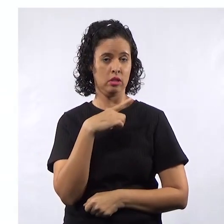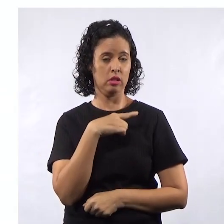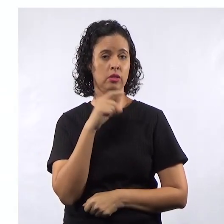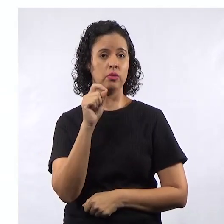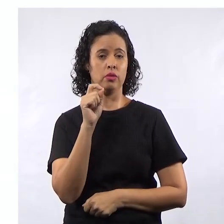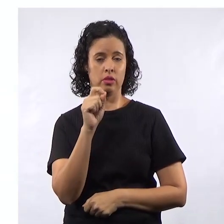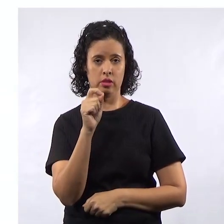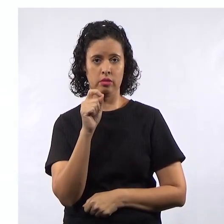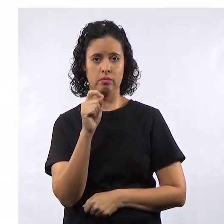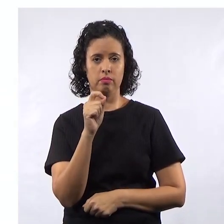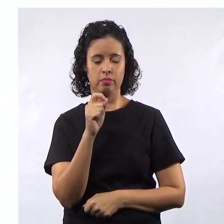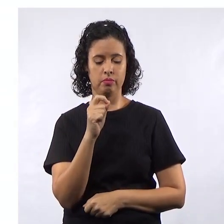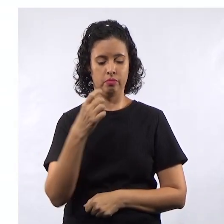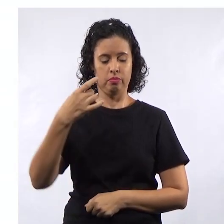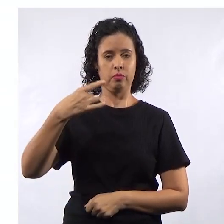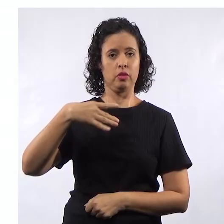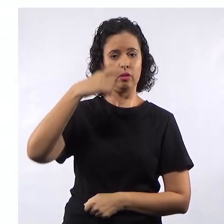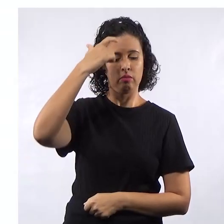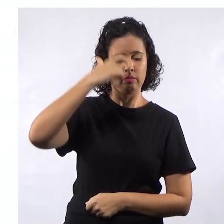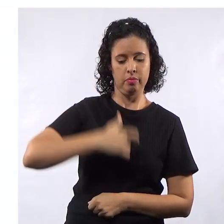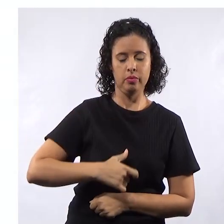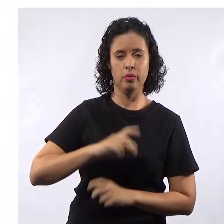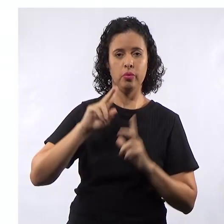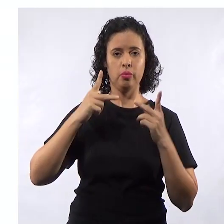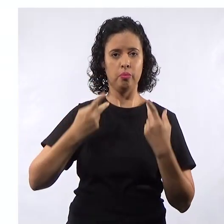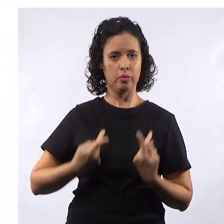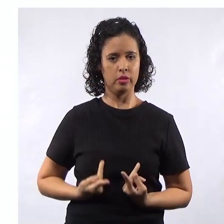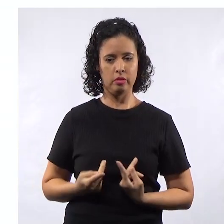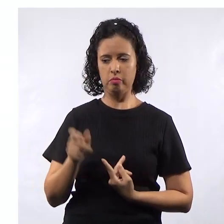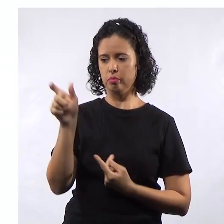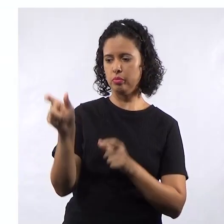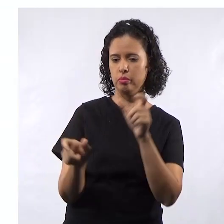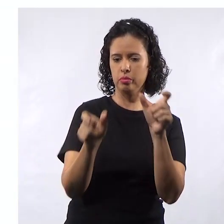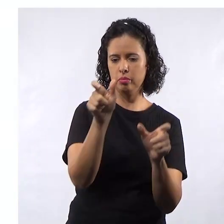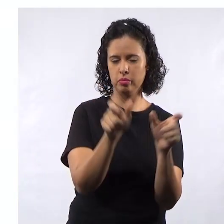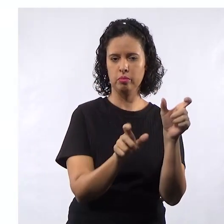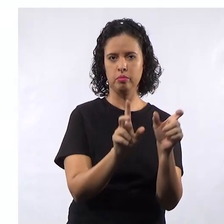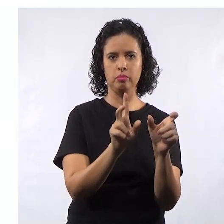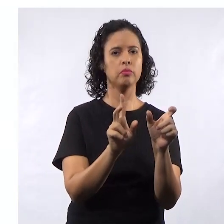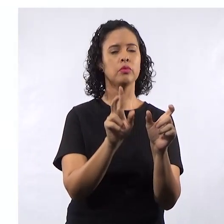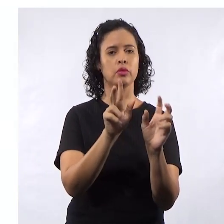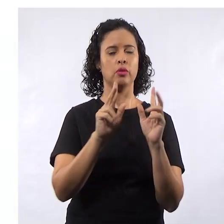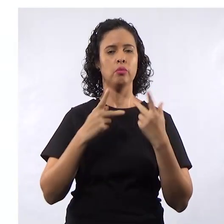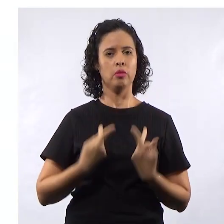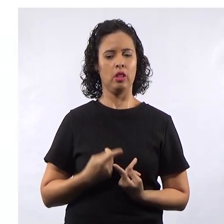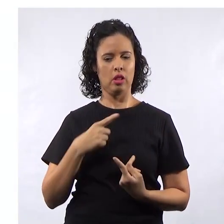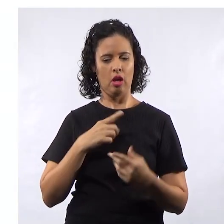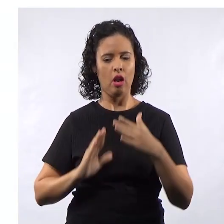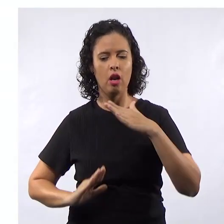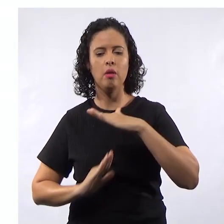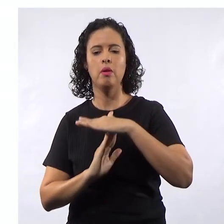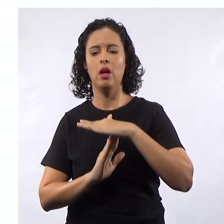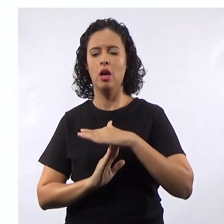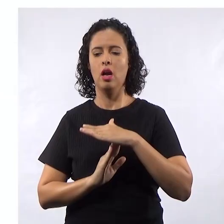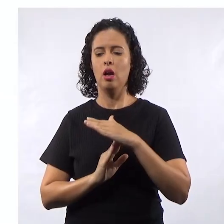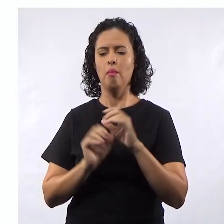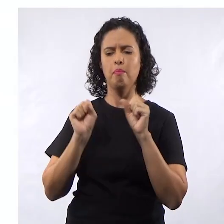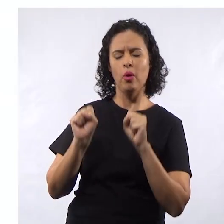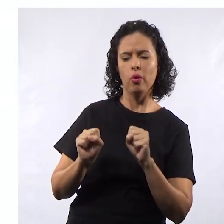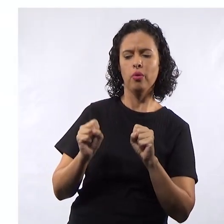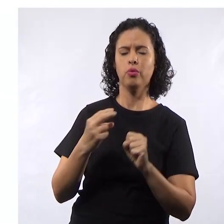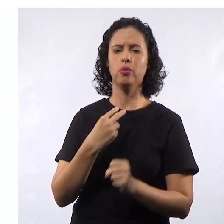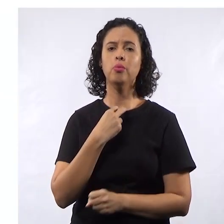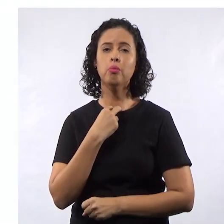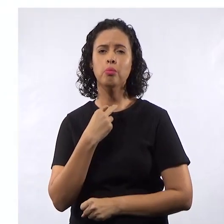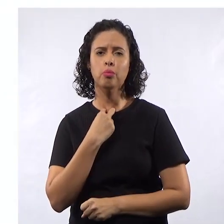certa natureza humana que traz essa questão dos limites, né? Inclusive, a gente trabalha isso muito quando a gente